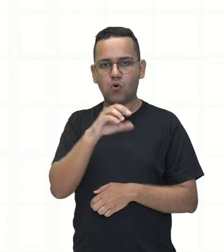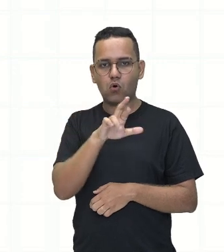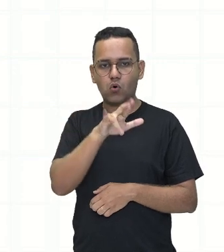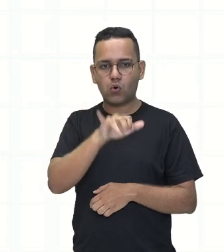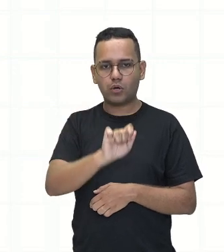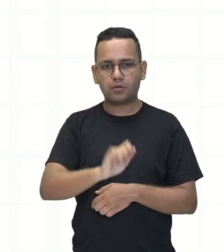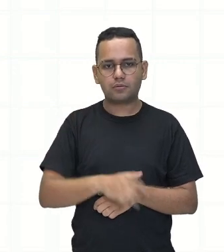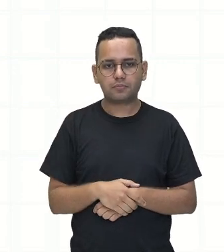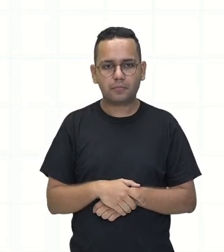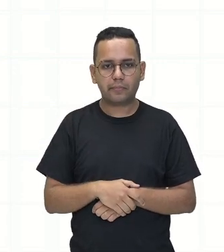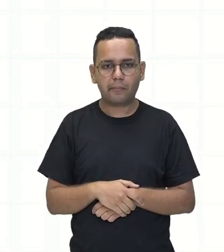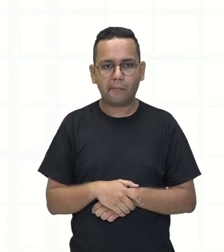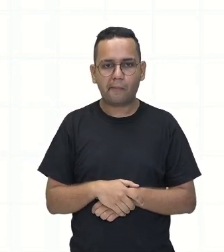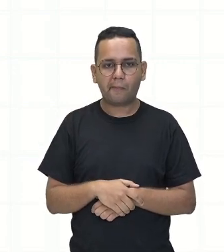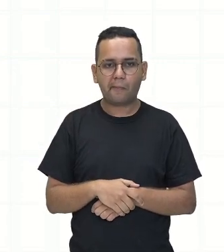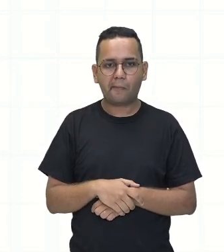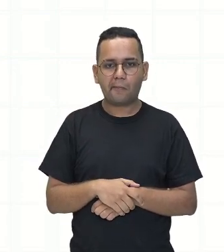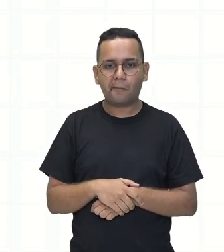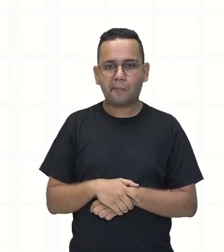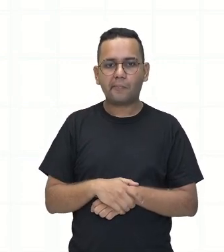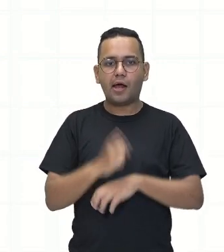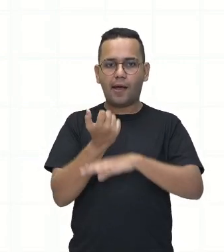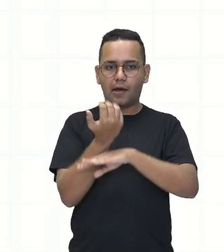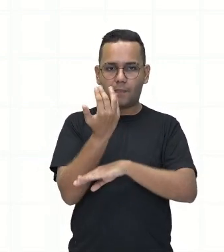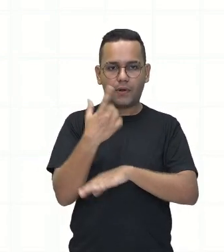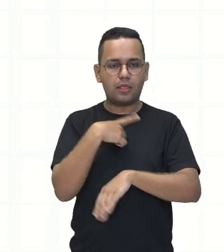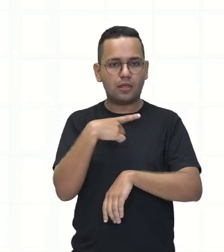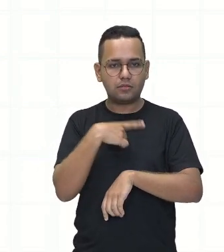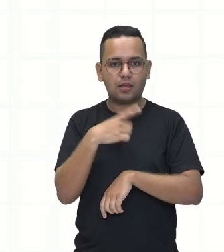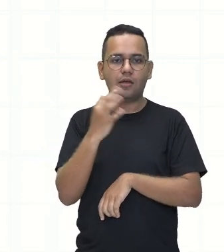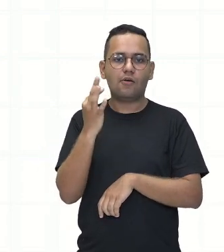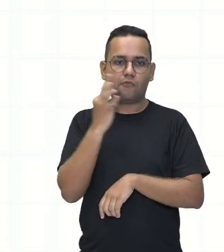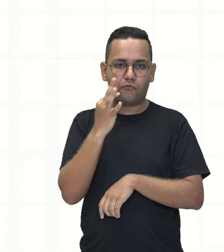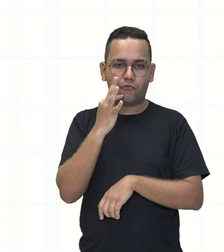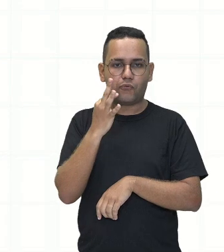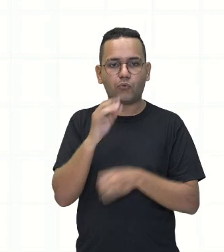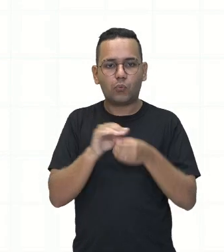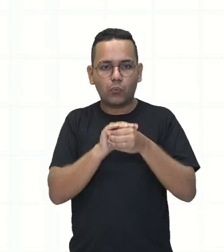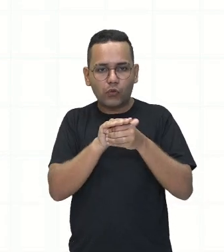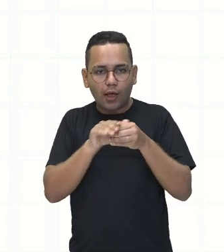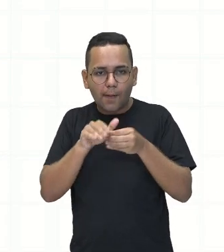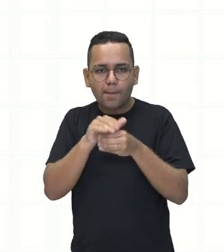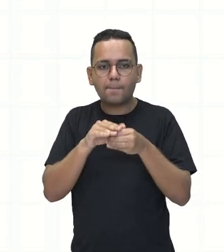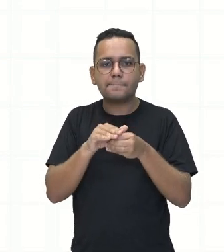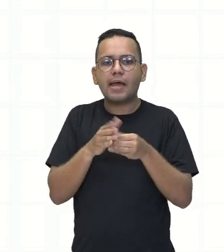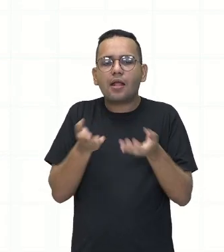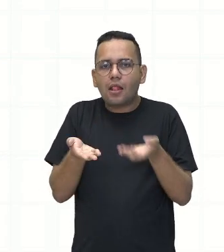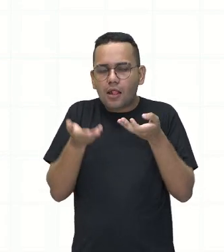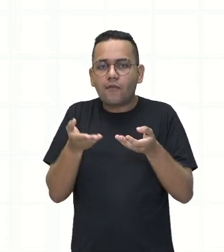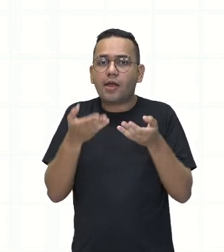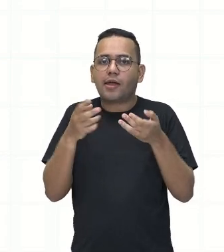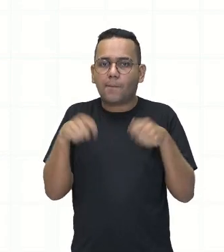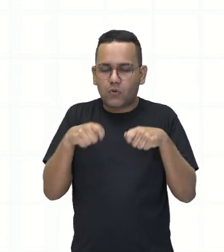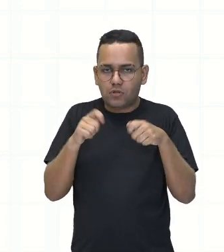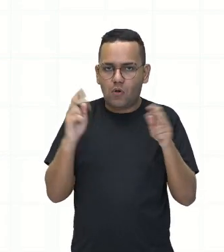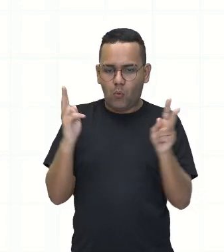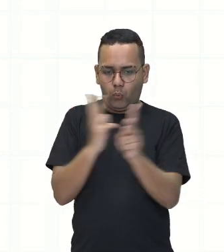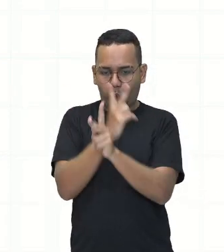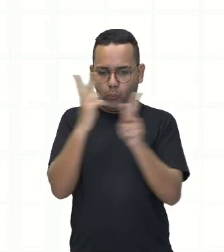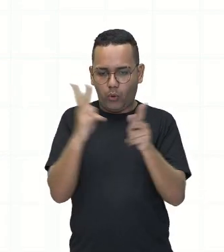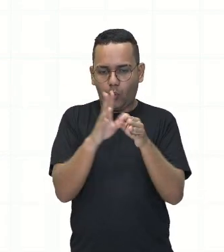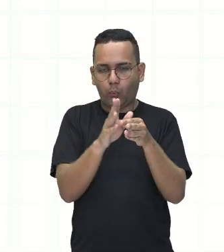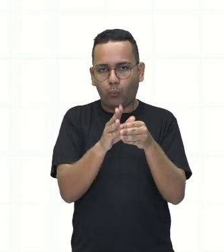possuem frutos e sementes tão leves que conseguem ser levadas pelo vento. Temos também como exemplo de dispersão